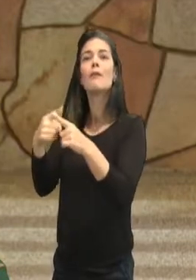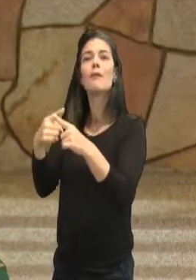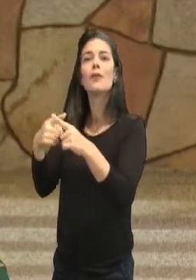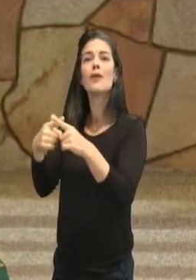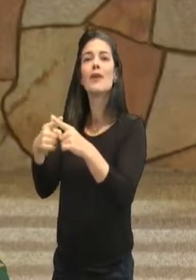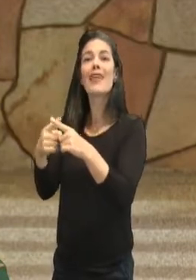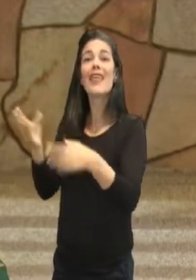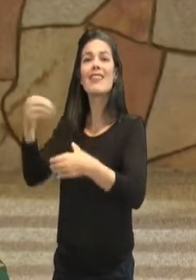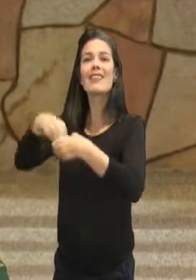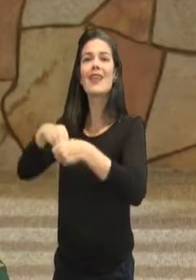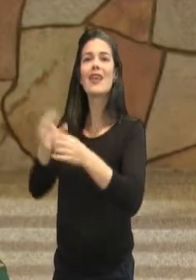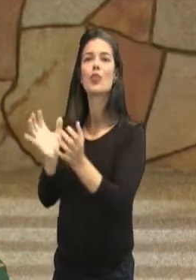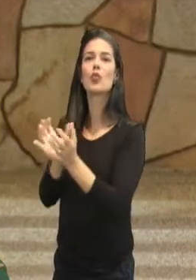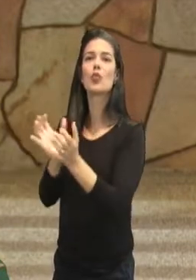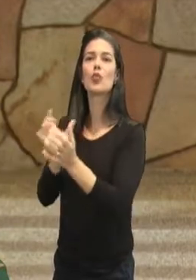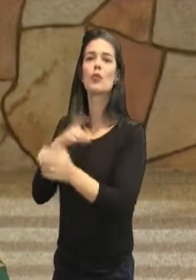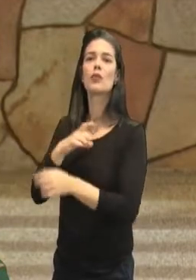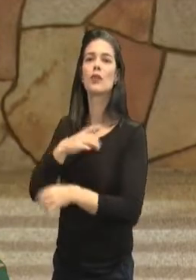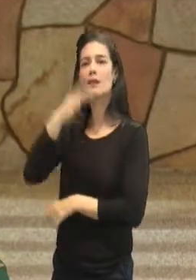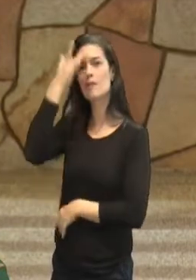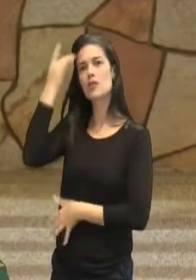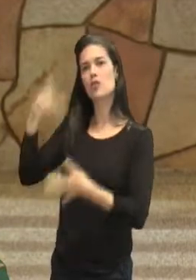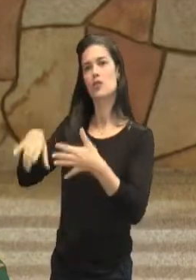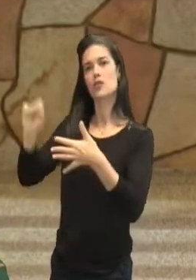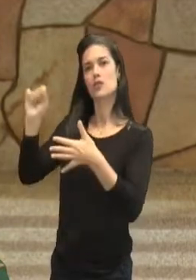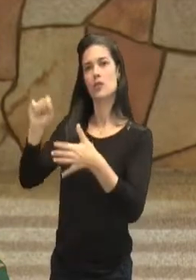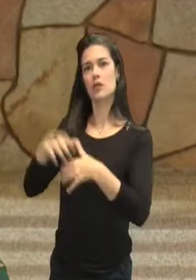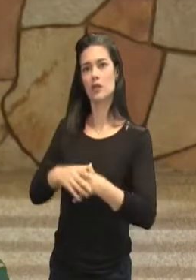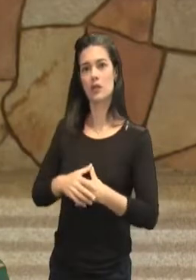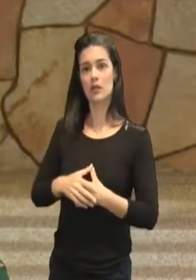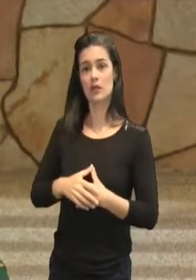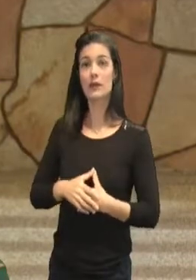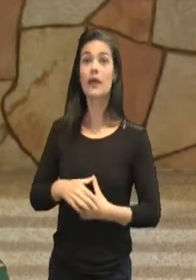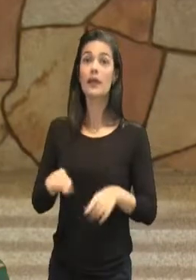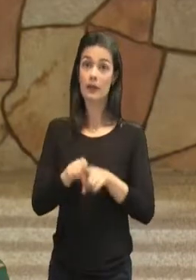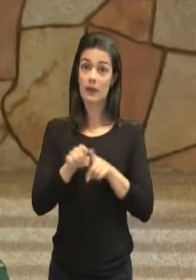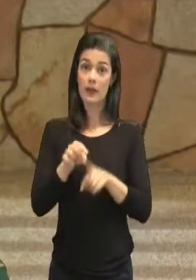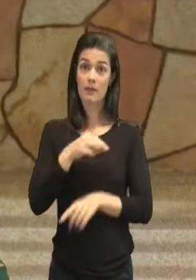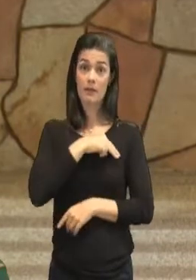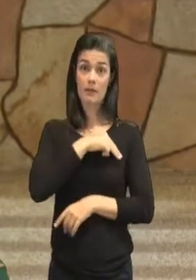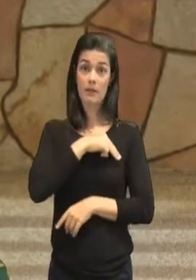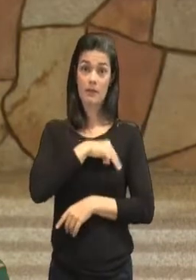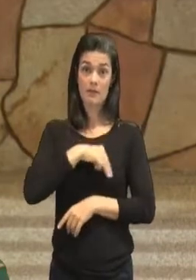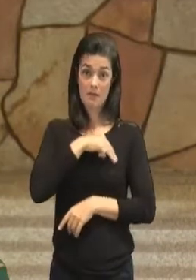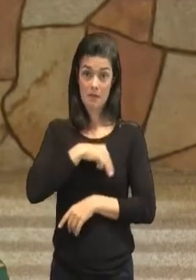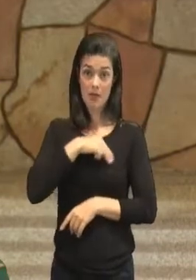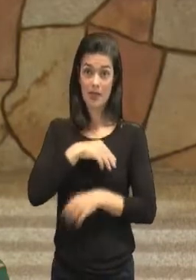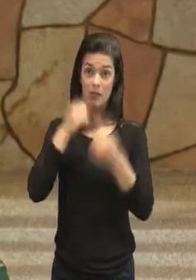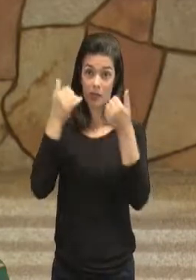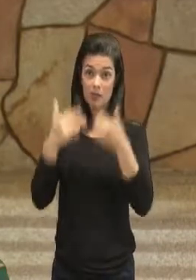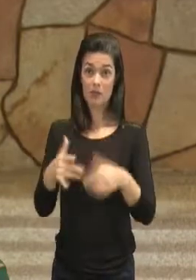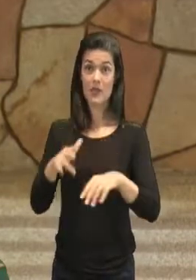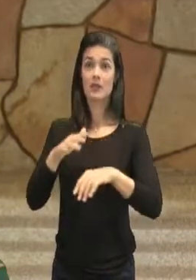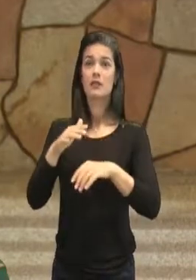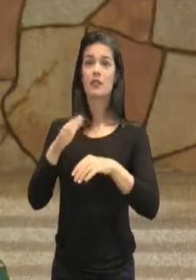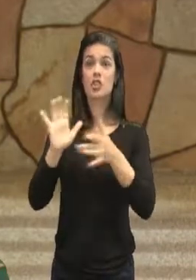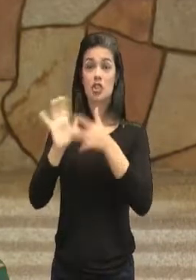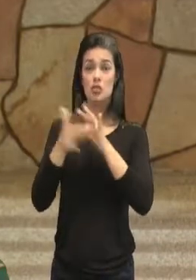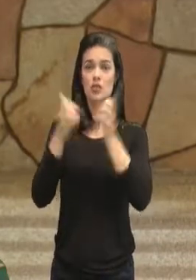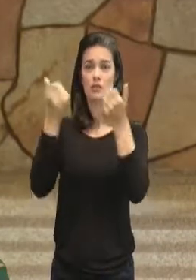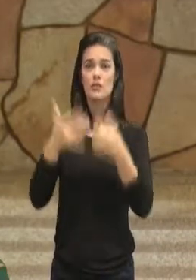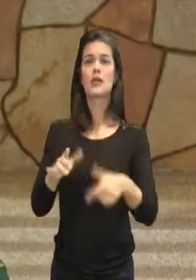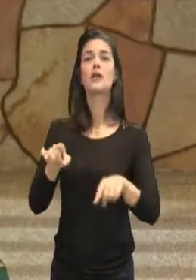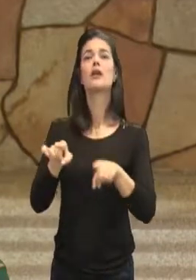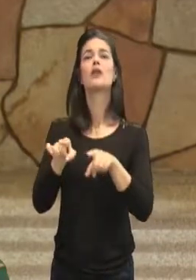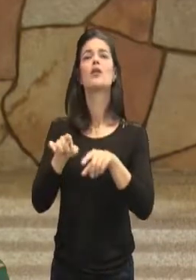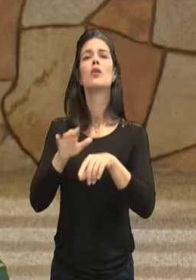original. Ainda em Mateus 24, Jesus ainda falando sobre o tempo de tribulação e perseguição, Mateus